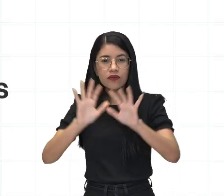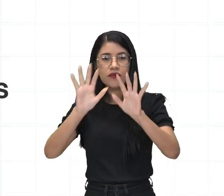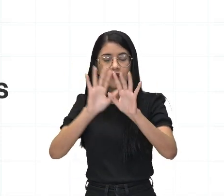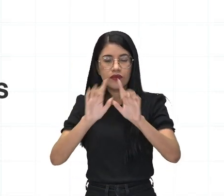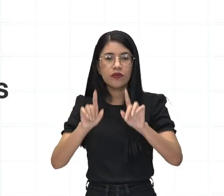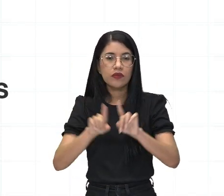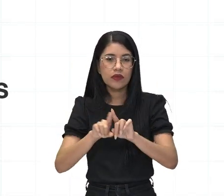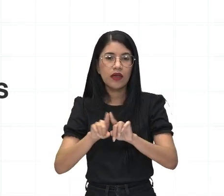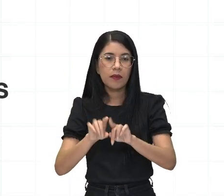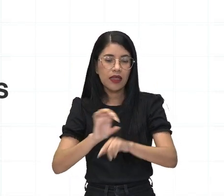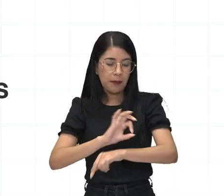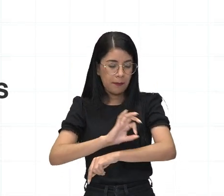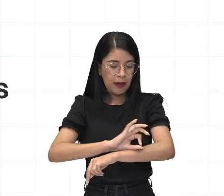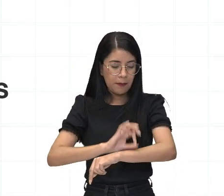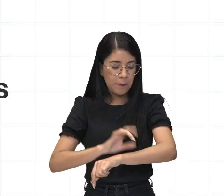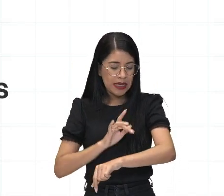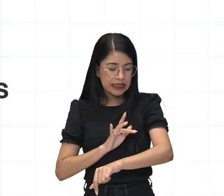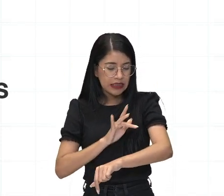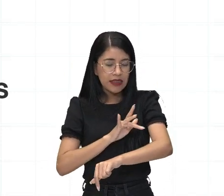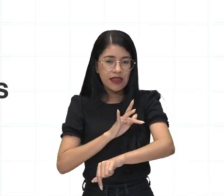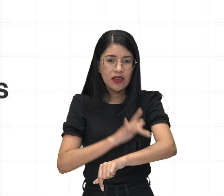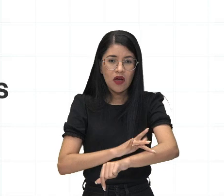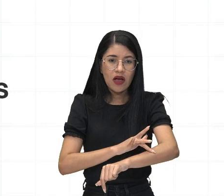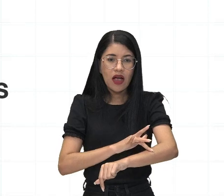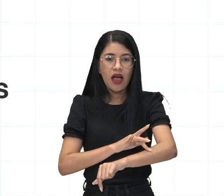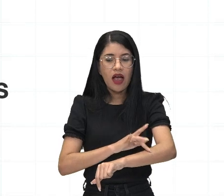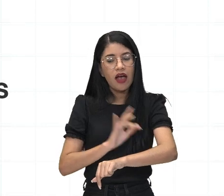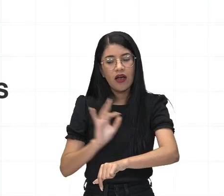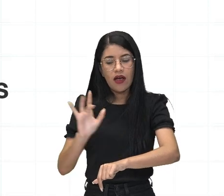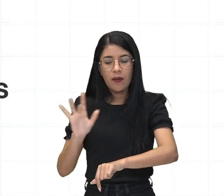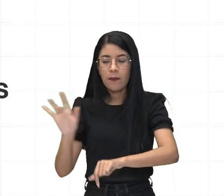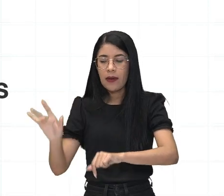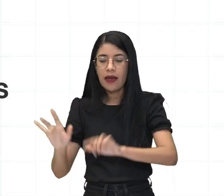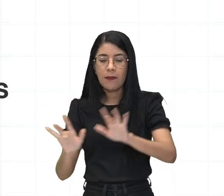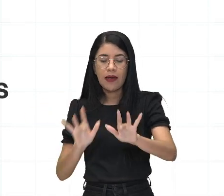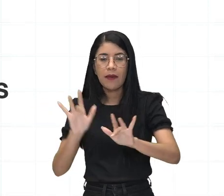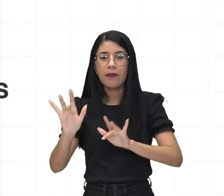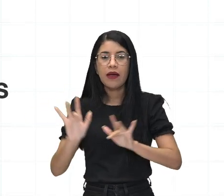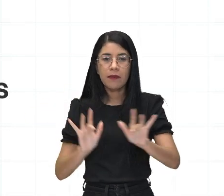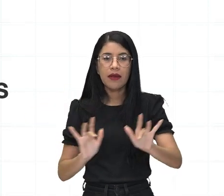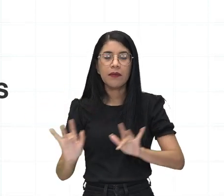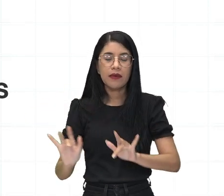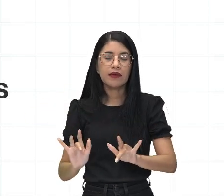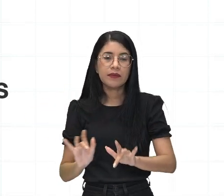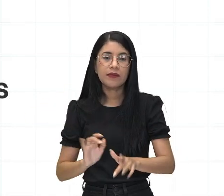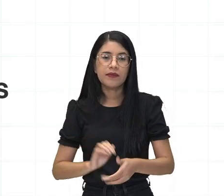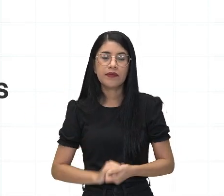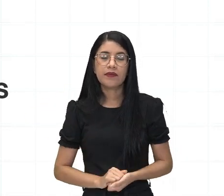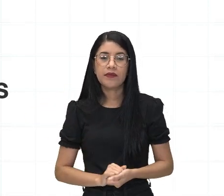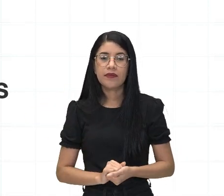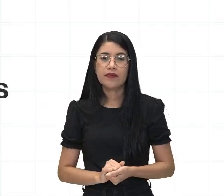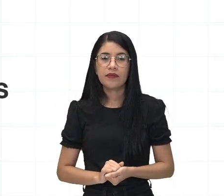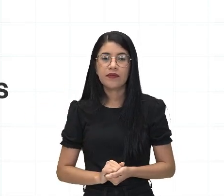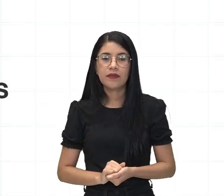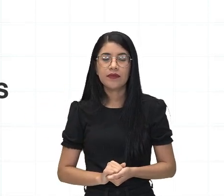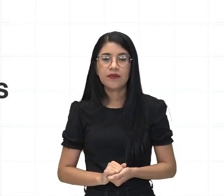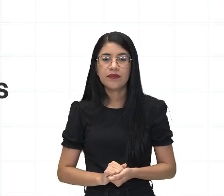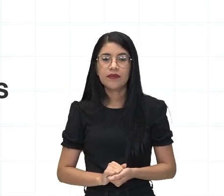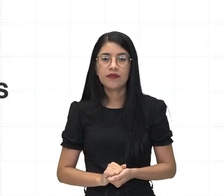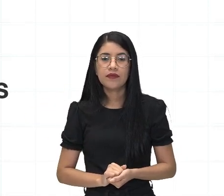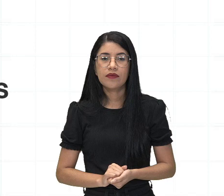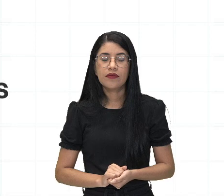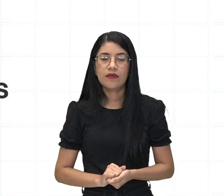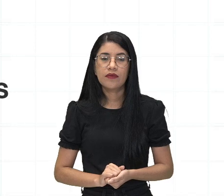próprias feridinhas da pele, né, que lesões cutâneas que as pessoas infectadas apresentam, tá